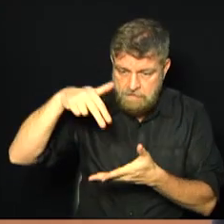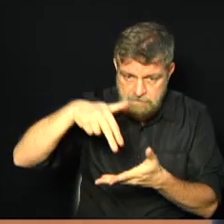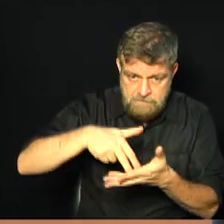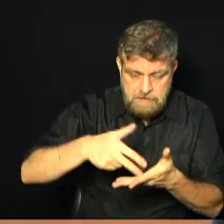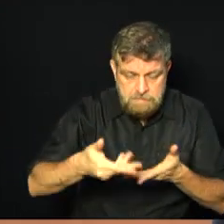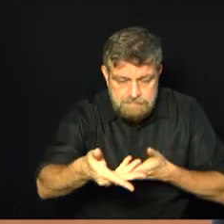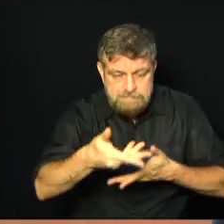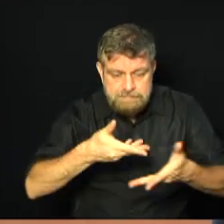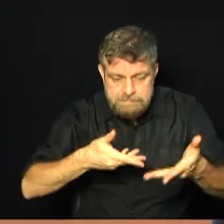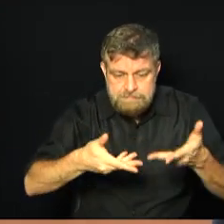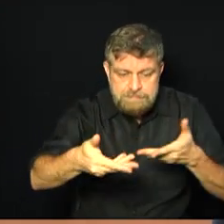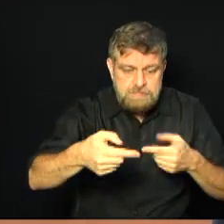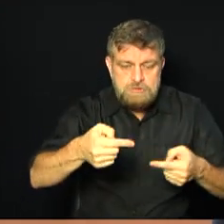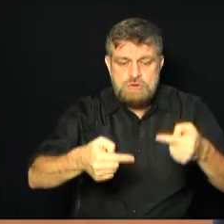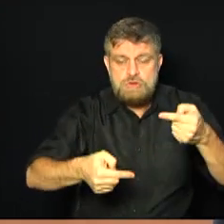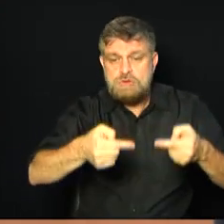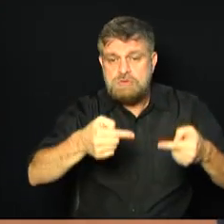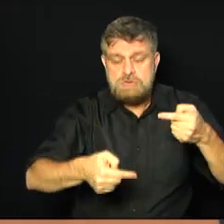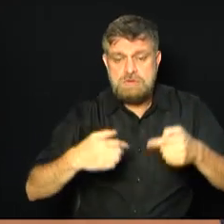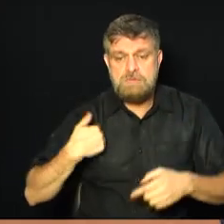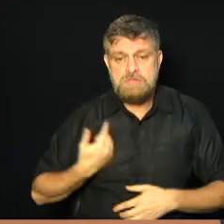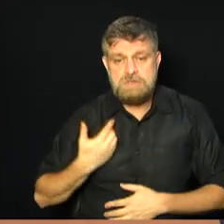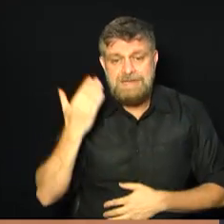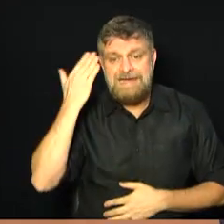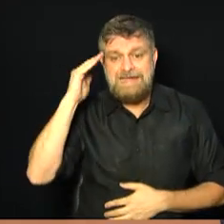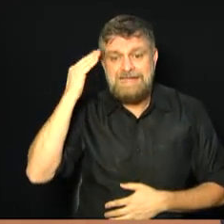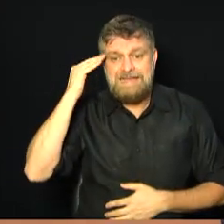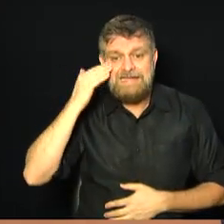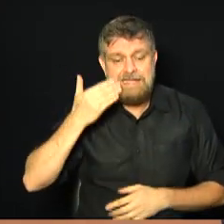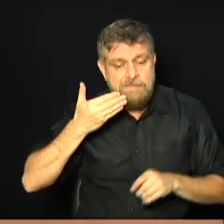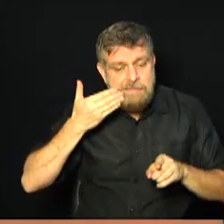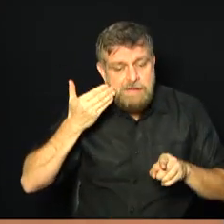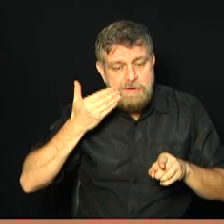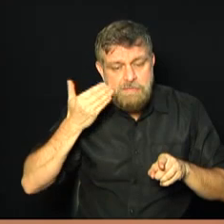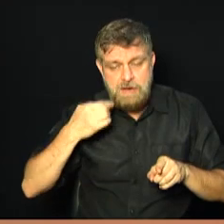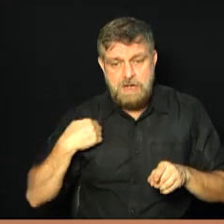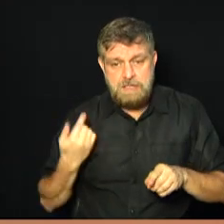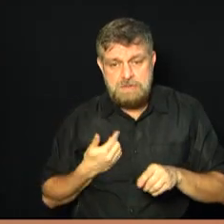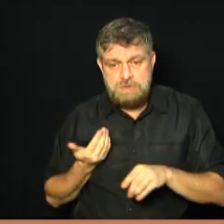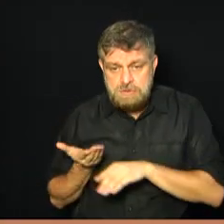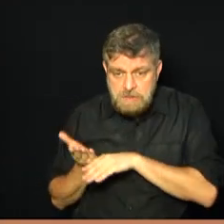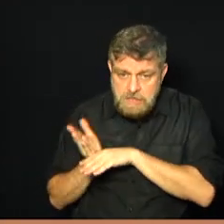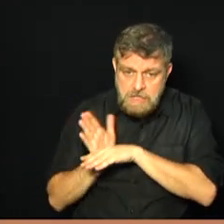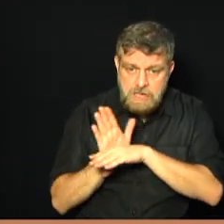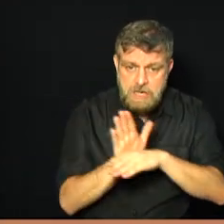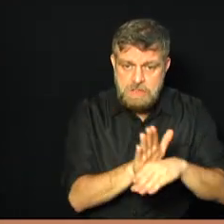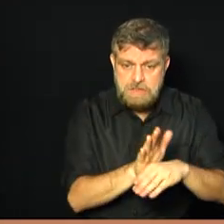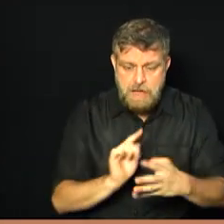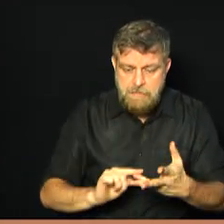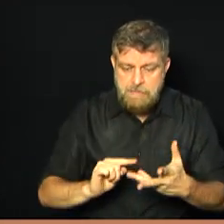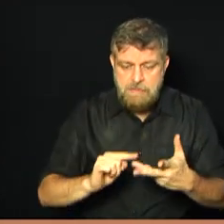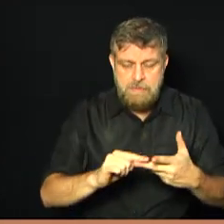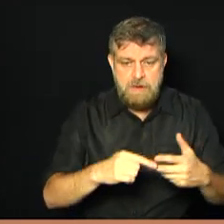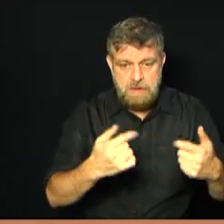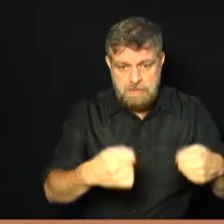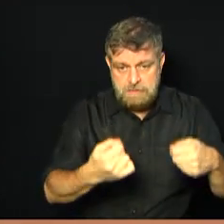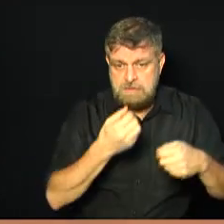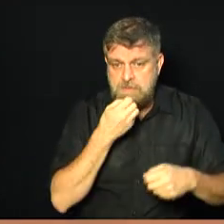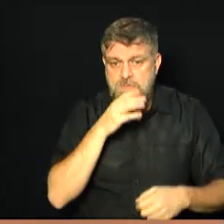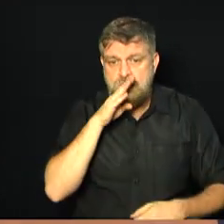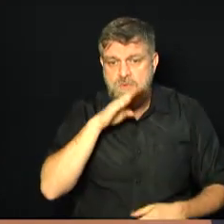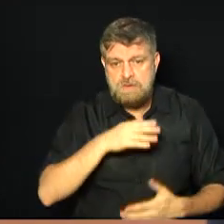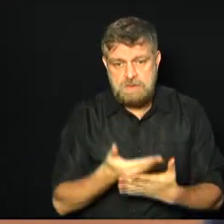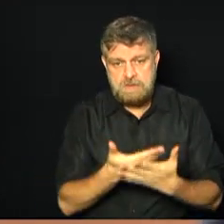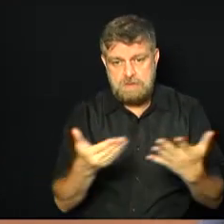gente estar aqui entendendo um pouco mais e podendo ajudar no que for necessário. Então, uma boa tarde a todos. Essas são